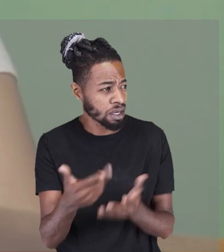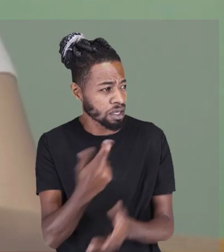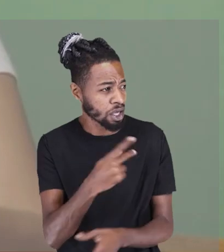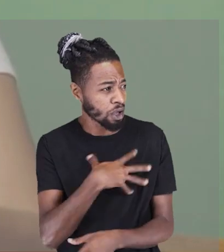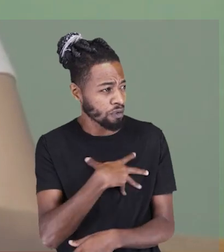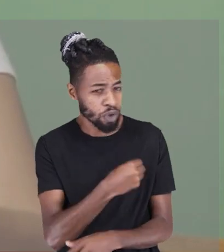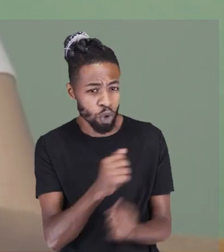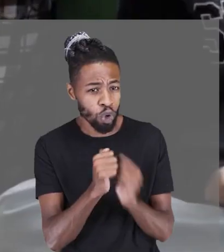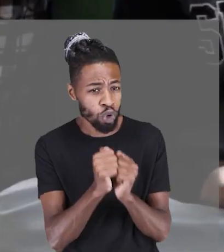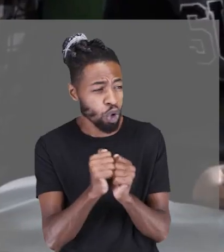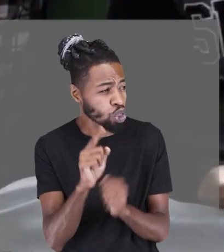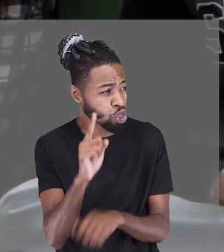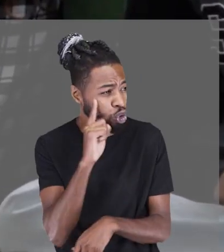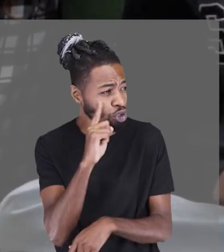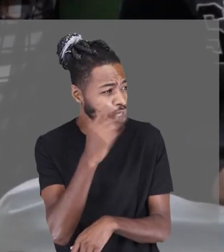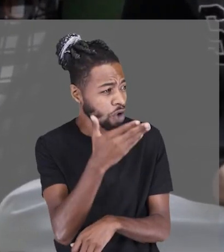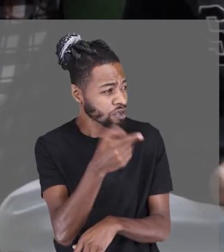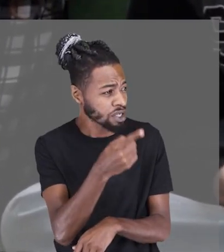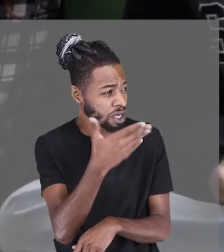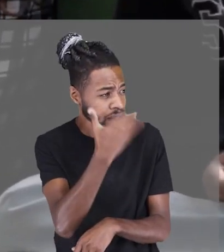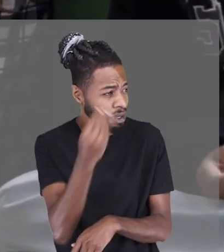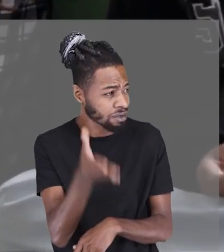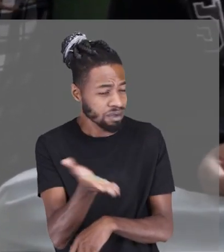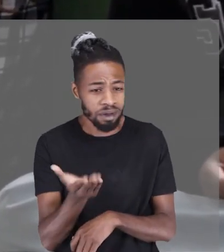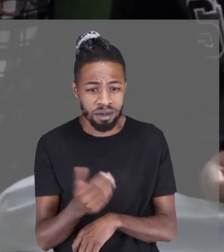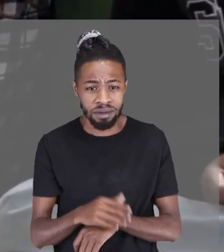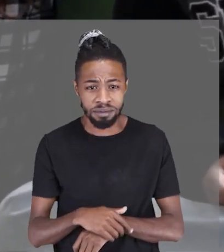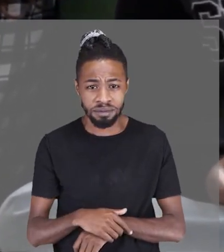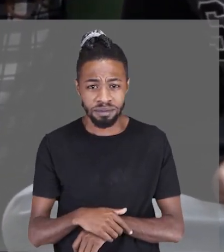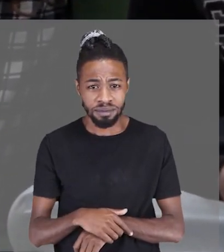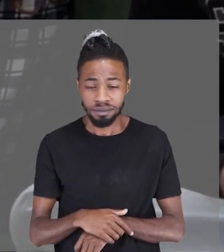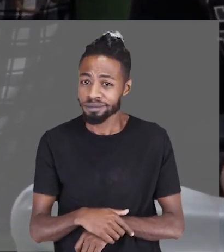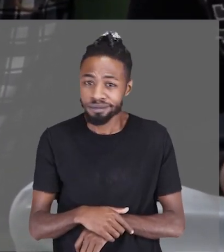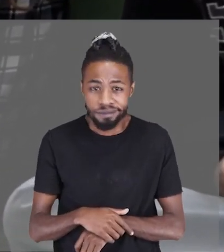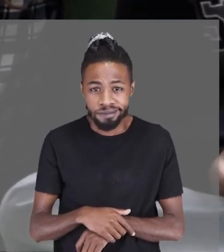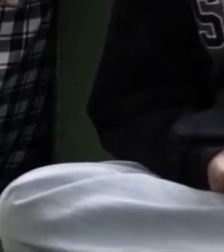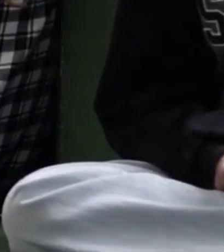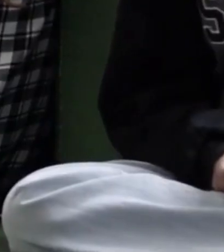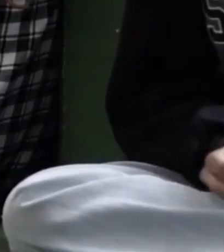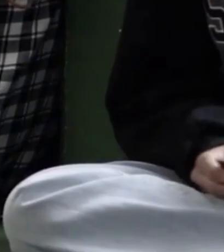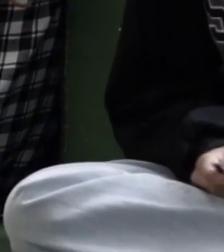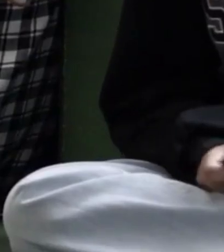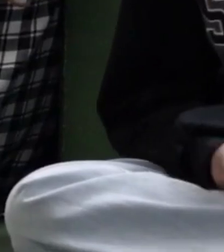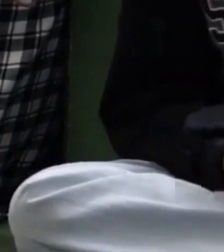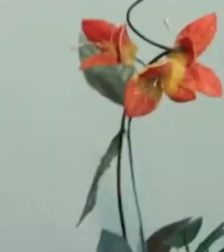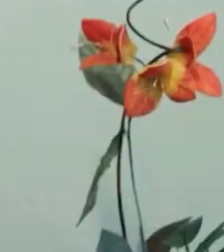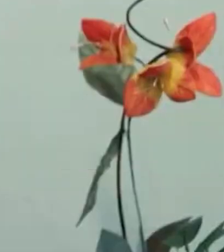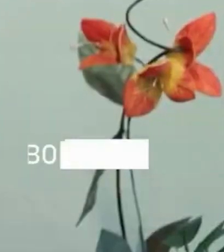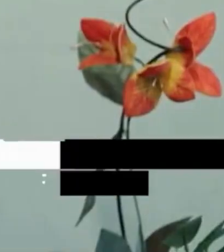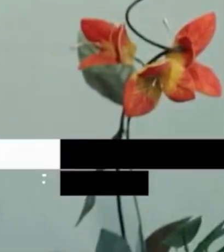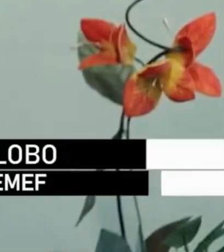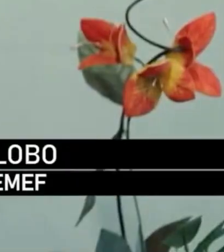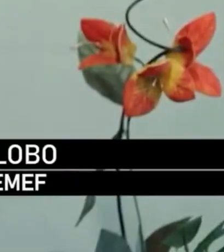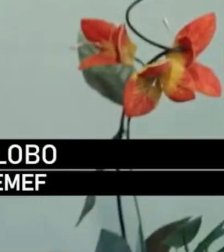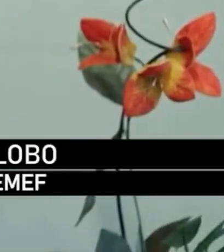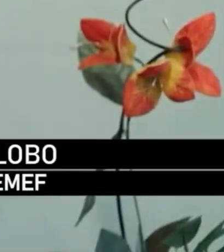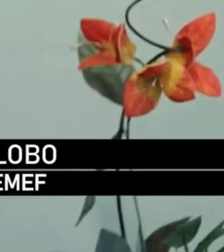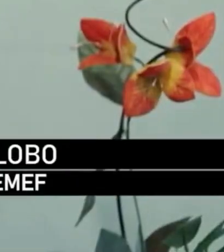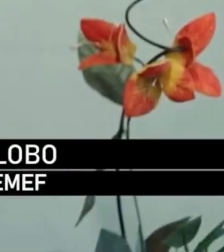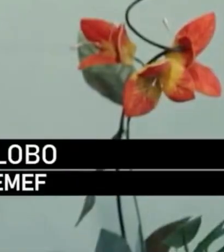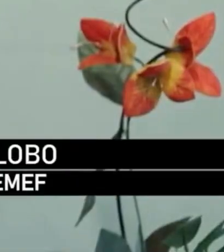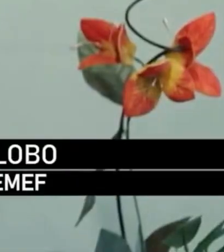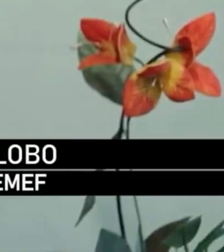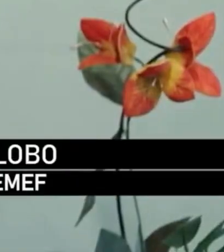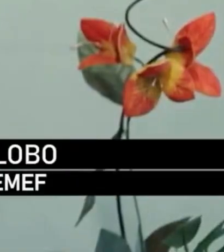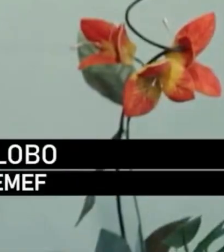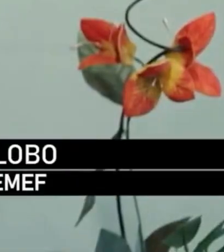com você? Não é todo mundo que compreende o que é ser adolescente. Às vezes os